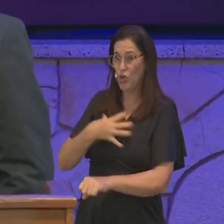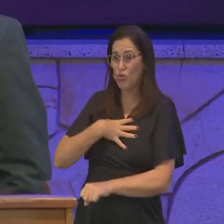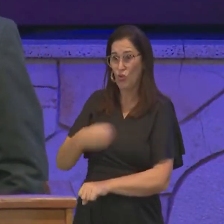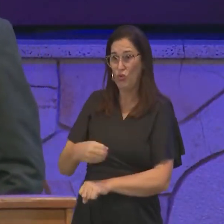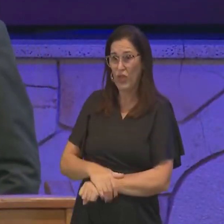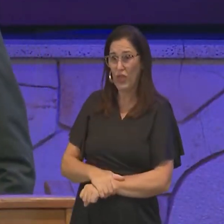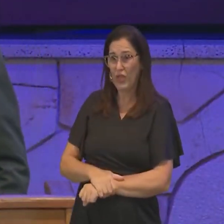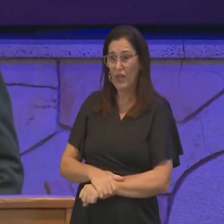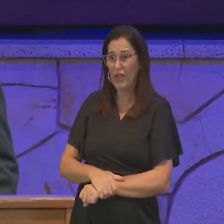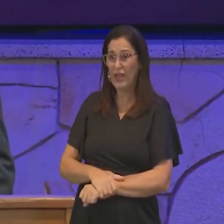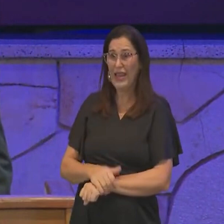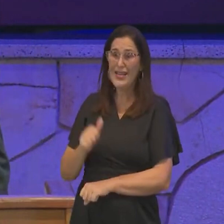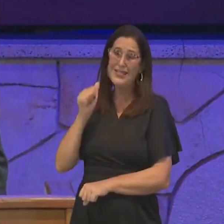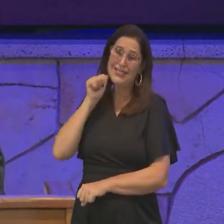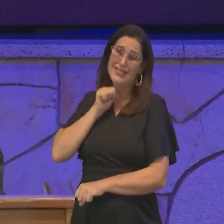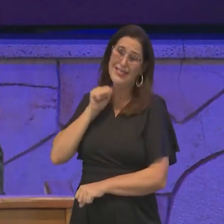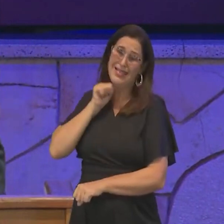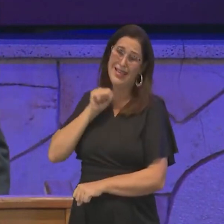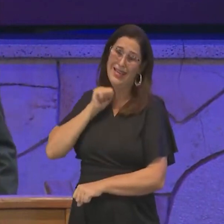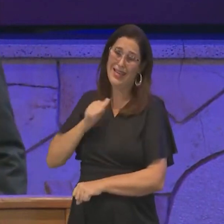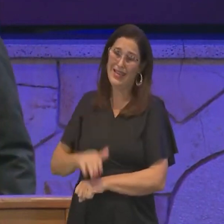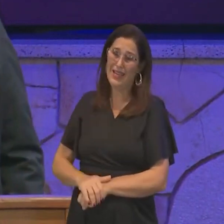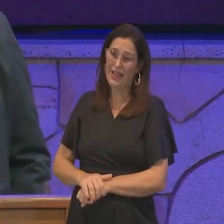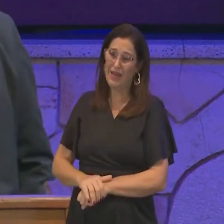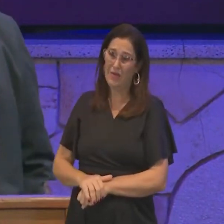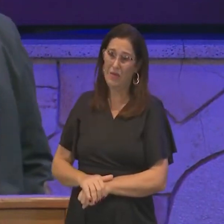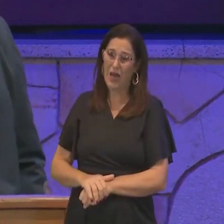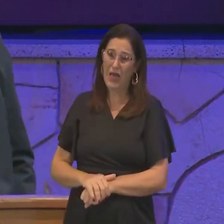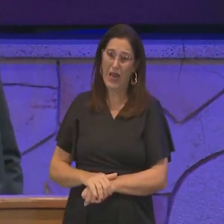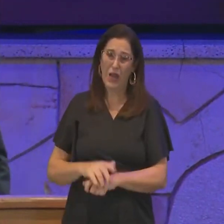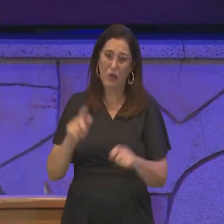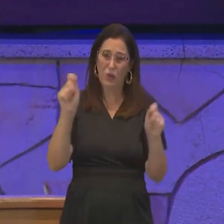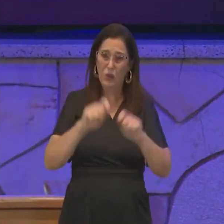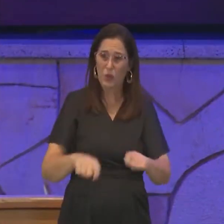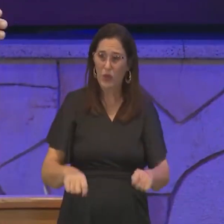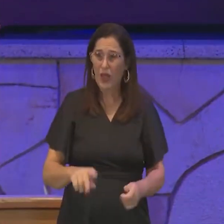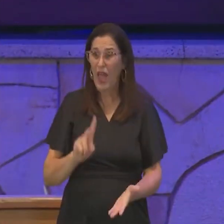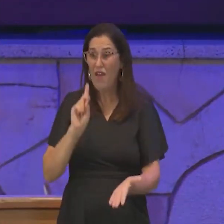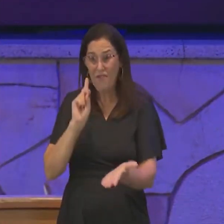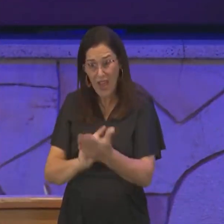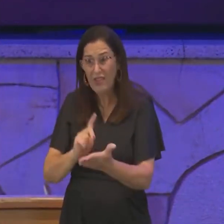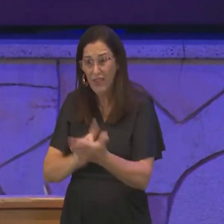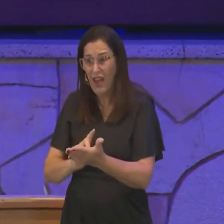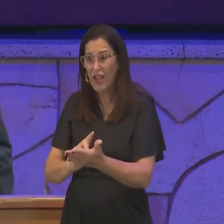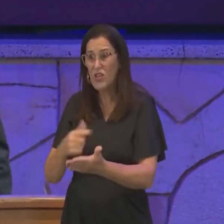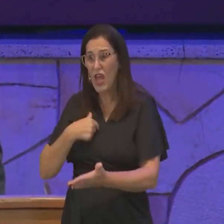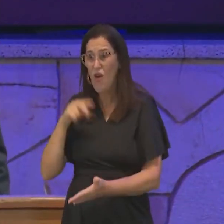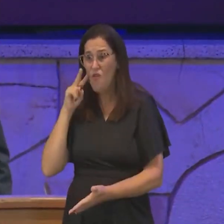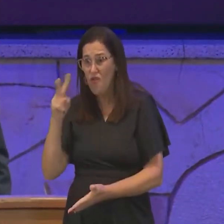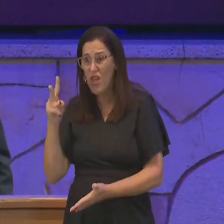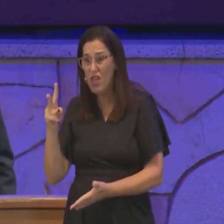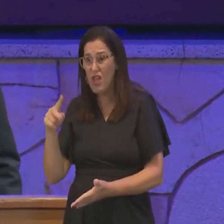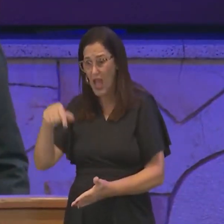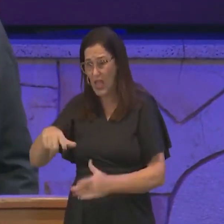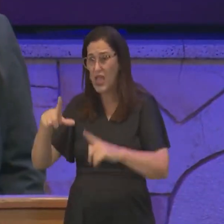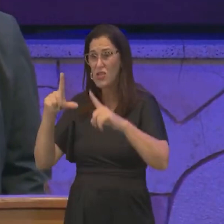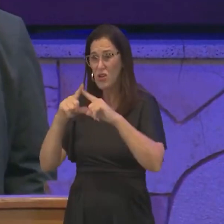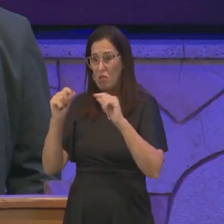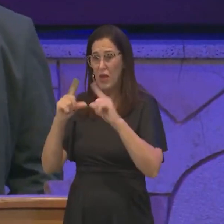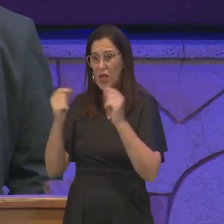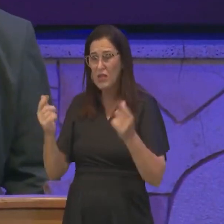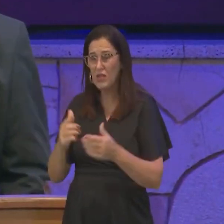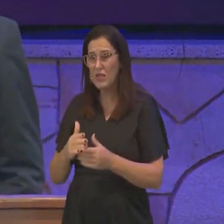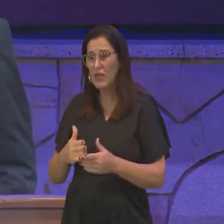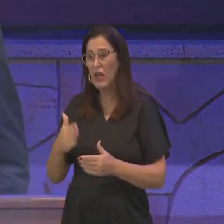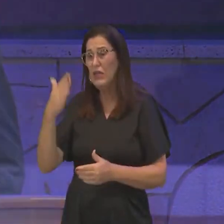Queria sacrificá-lo em honra a uma entidade. Irmãos, isso é fato, eu estou falando aqui do Distrito Federal, e aquela mulher botou a